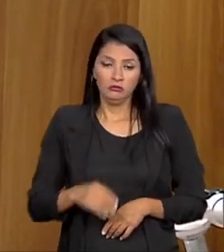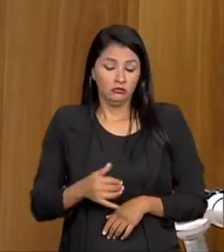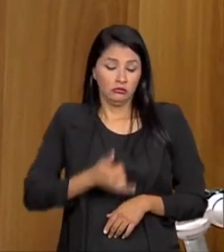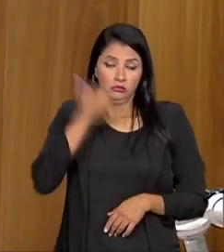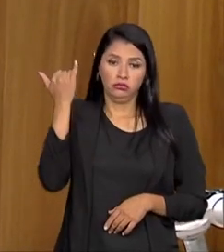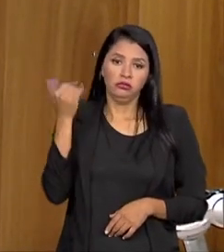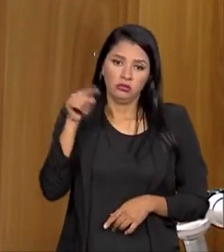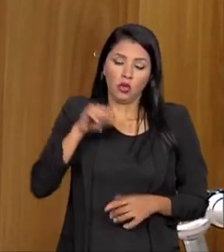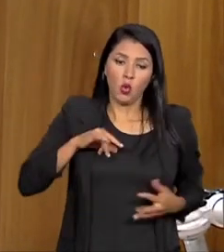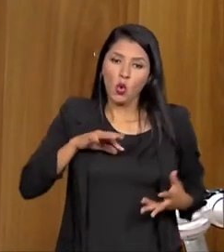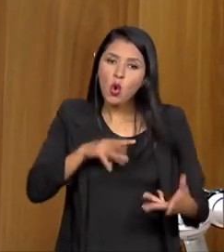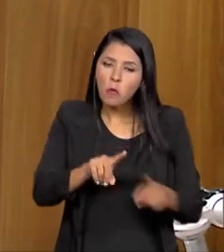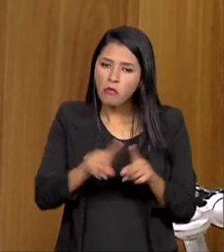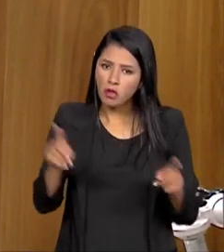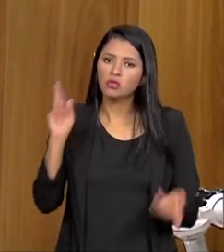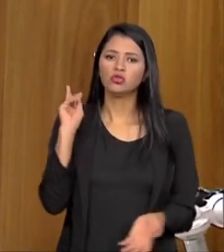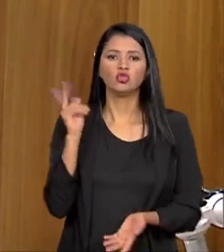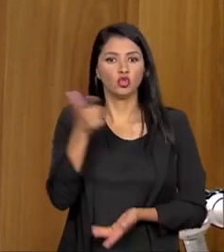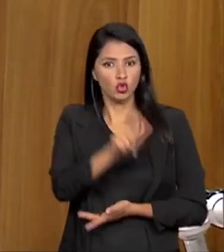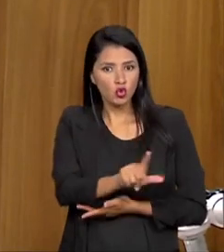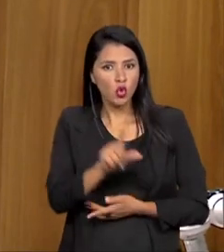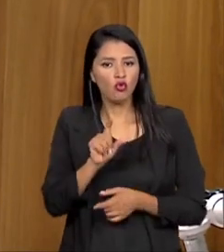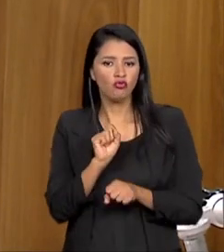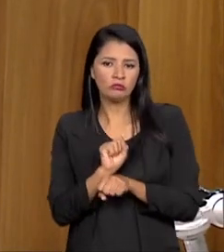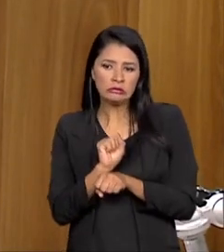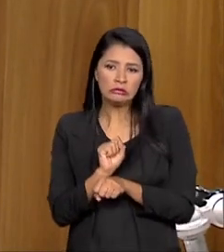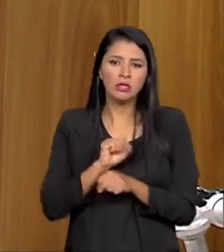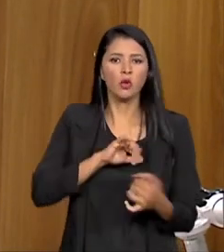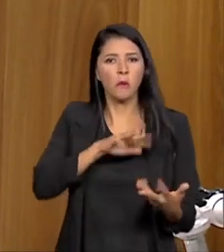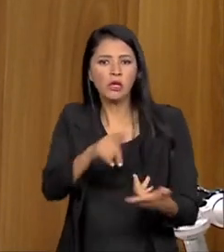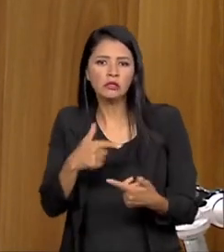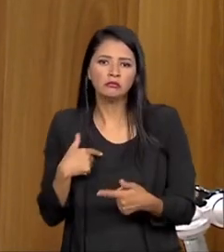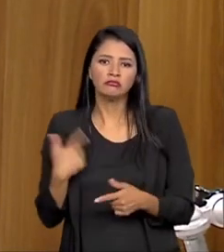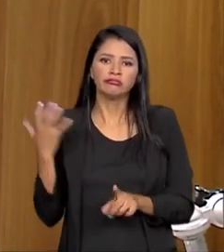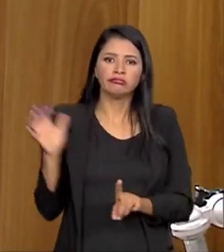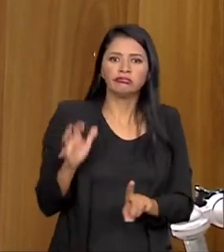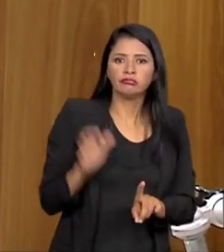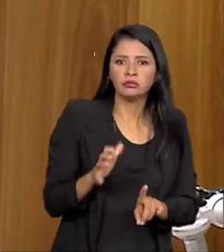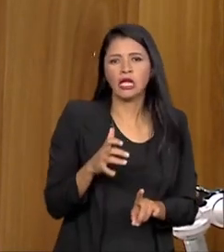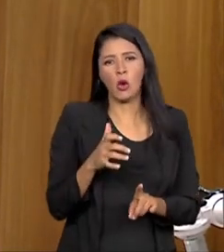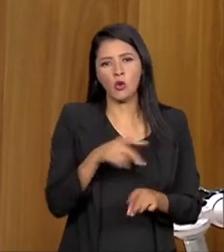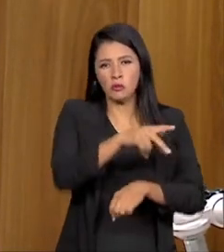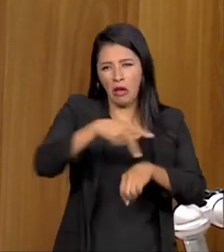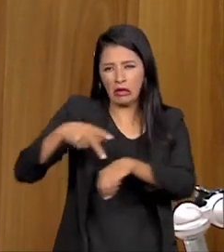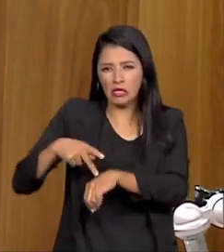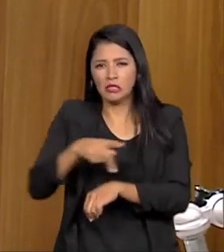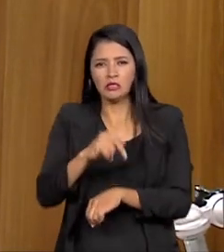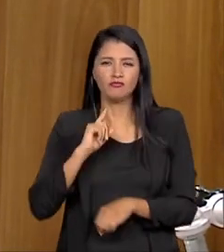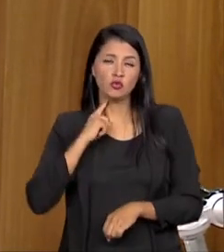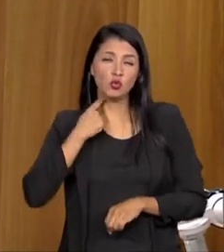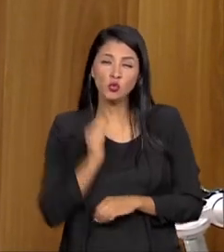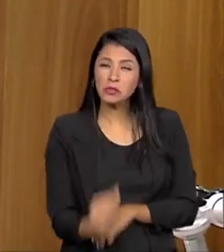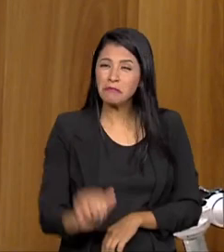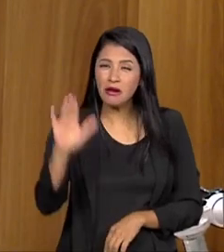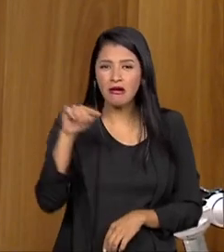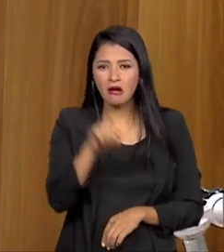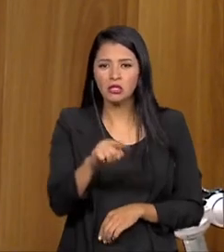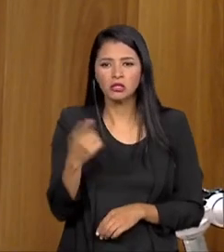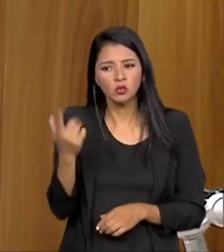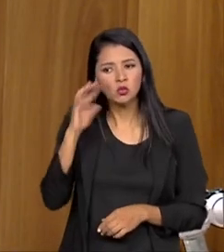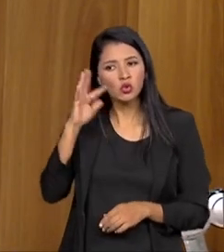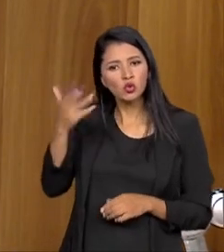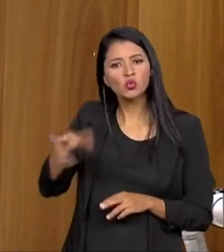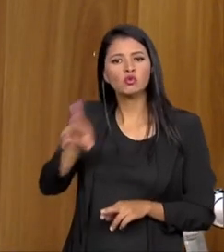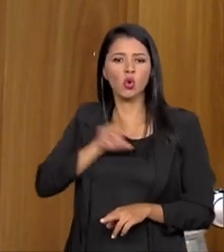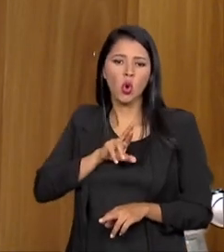o mundo aguarda e espera e pressiona aos países maiores poluidores financiamentos robustos uma sugestão